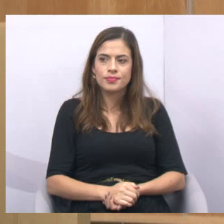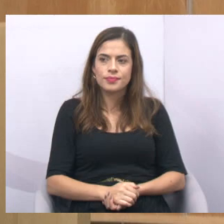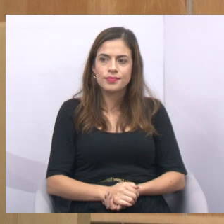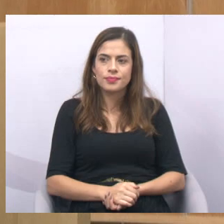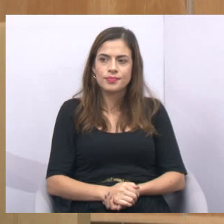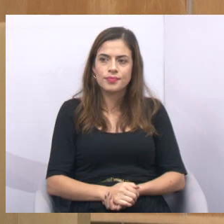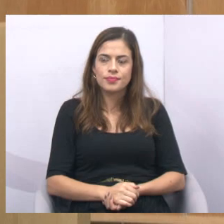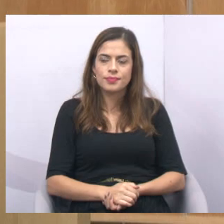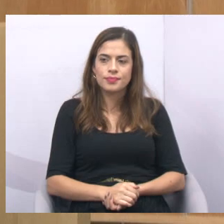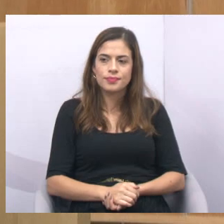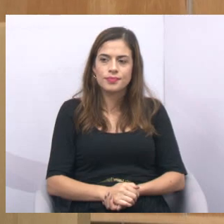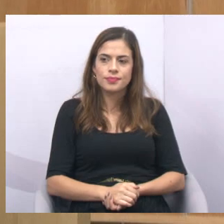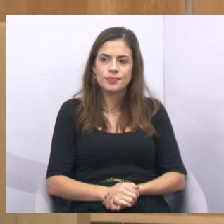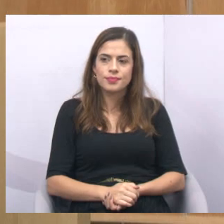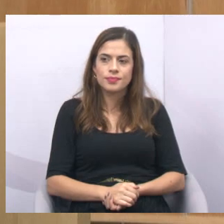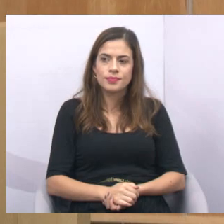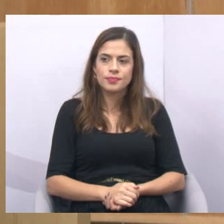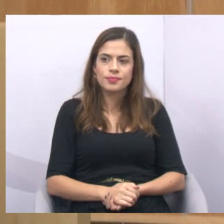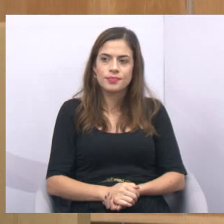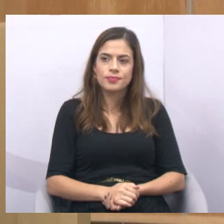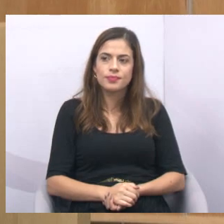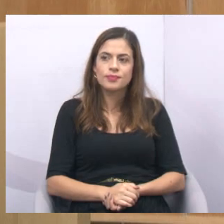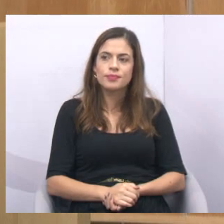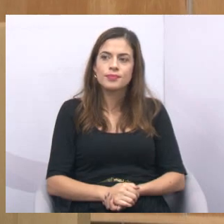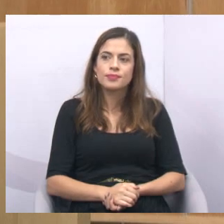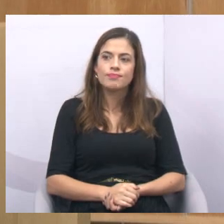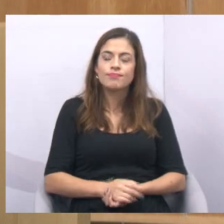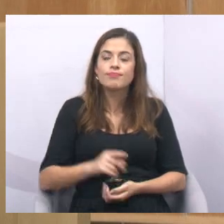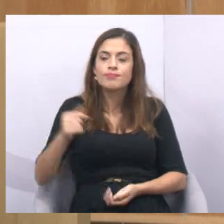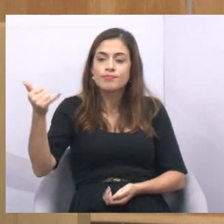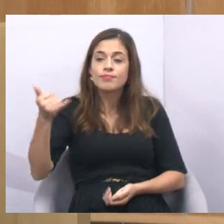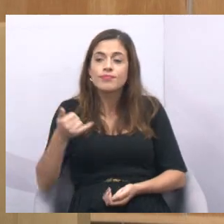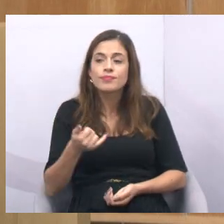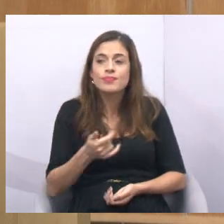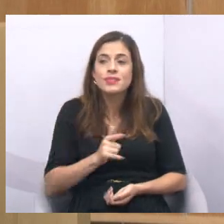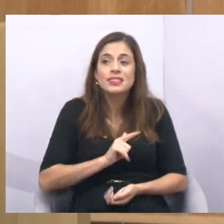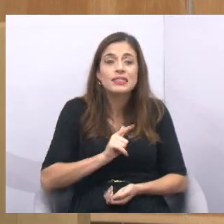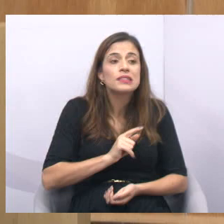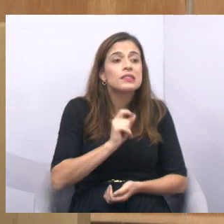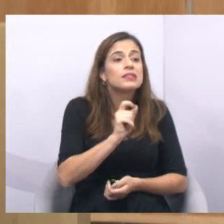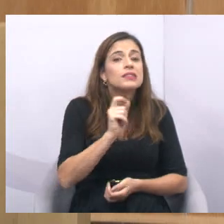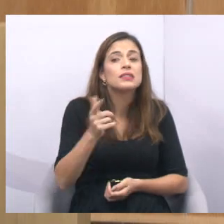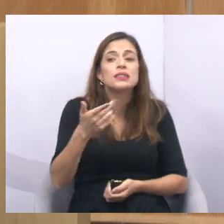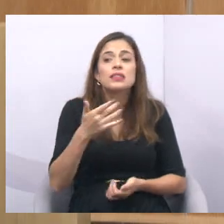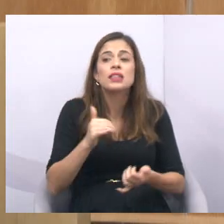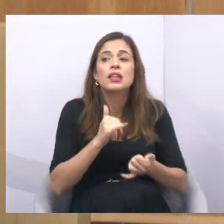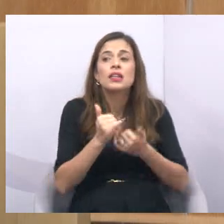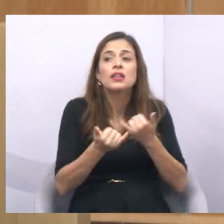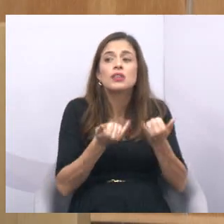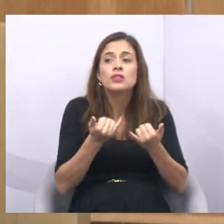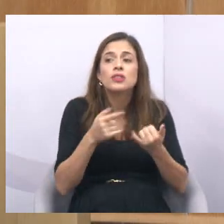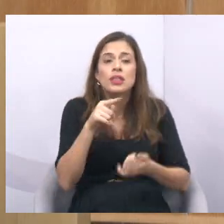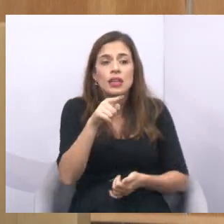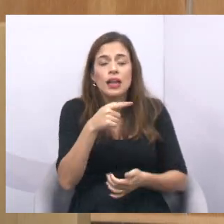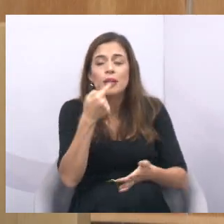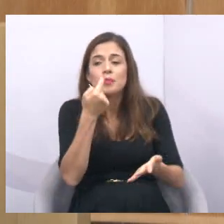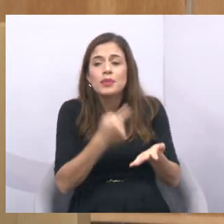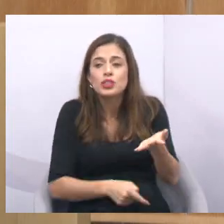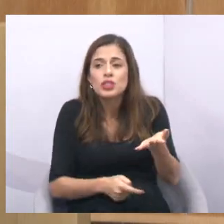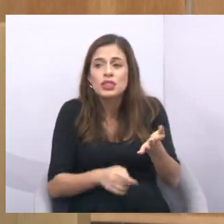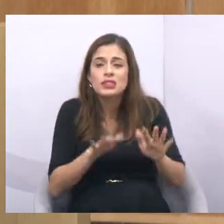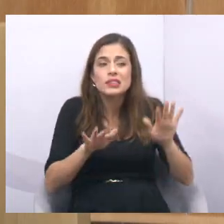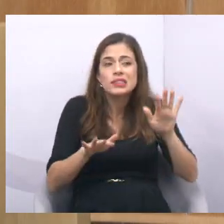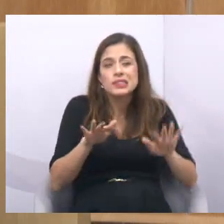Enquanto falava assim: quem tem aí para a gente jogar? Tem, esse está machucado, está